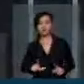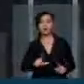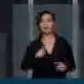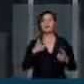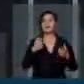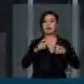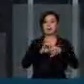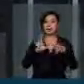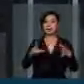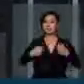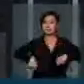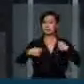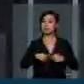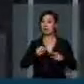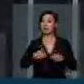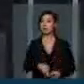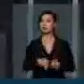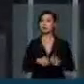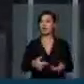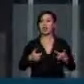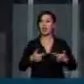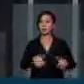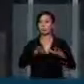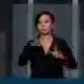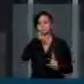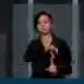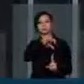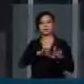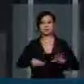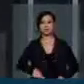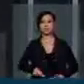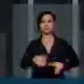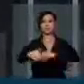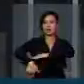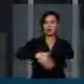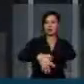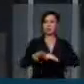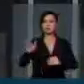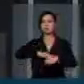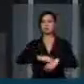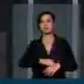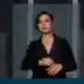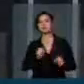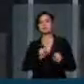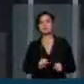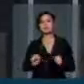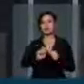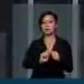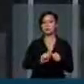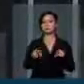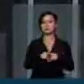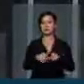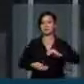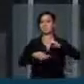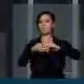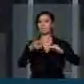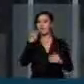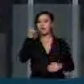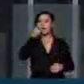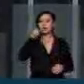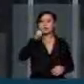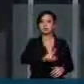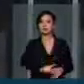ruas sobre o Poder Executivo e sobre o Parlamento brasileiro para conquistar as reivindicações